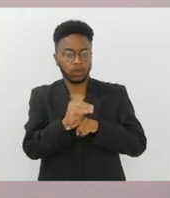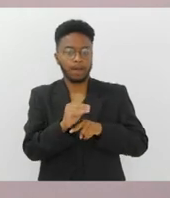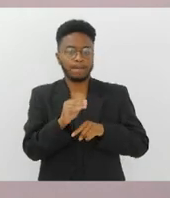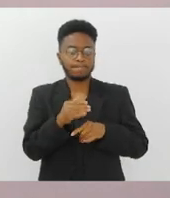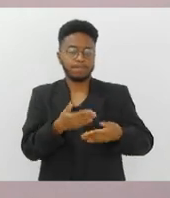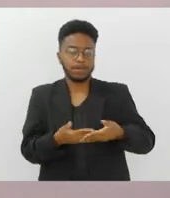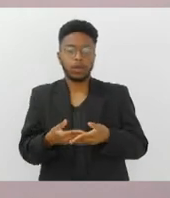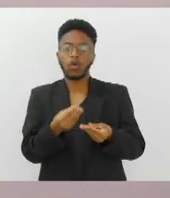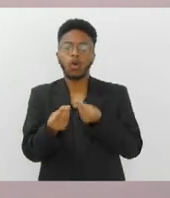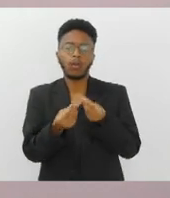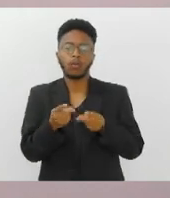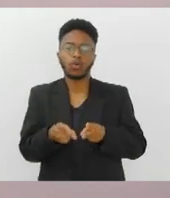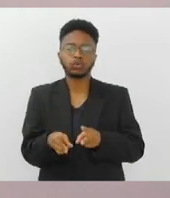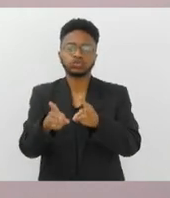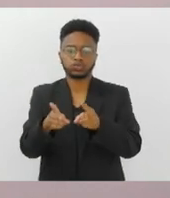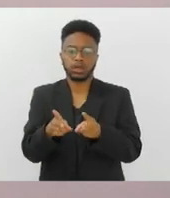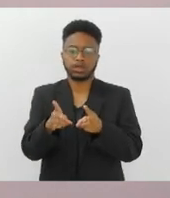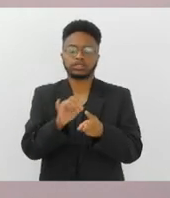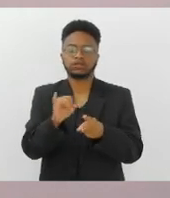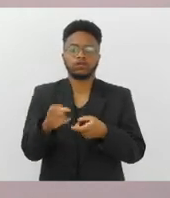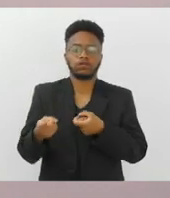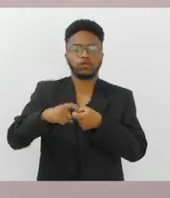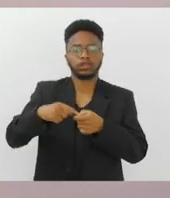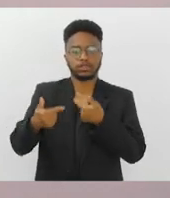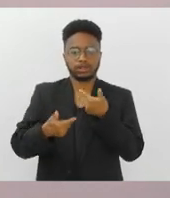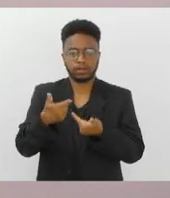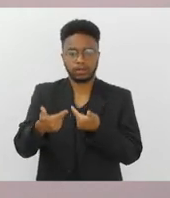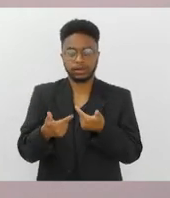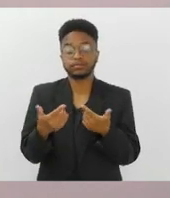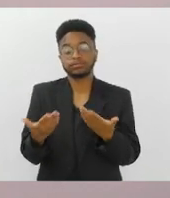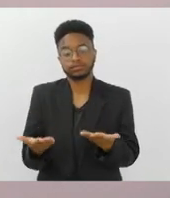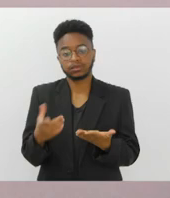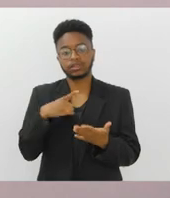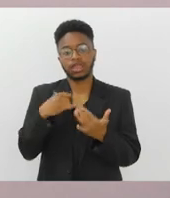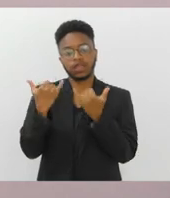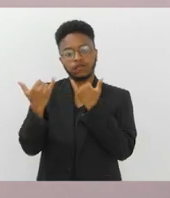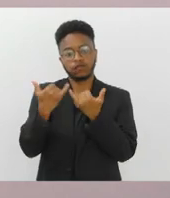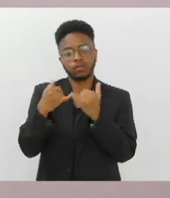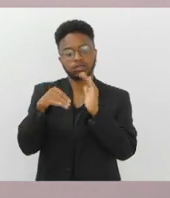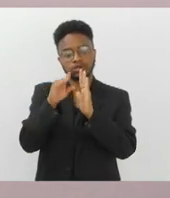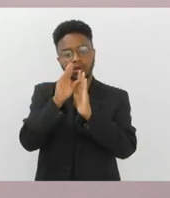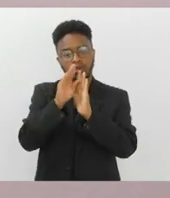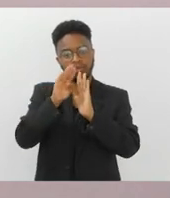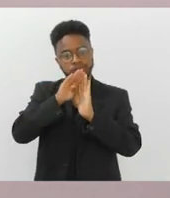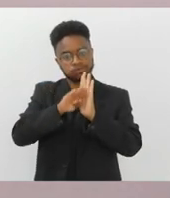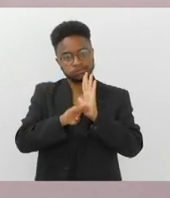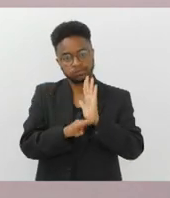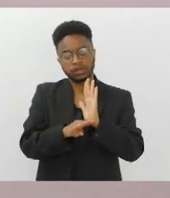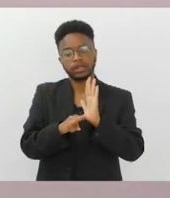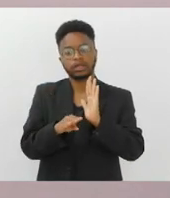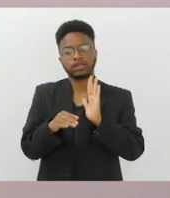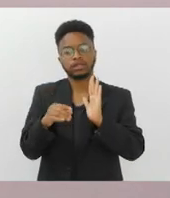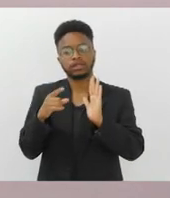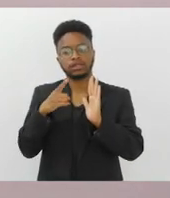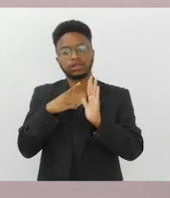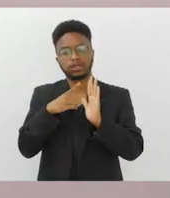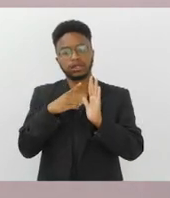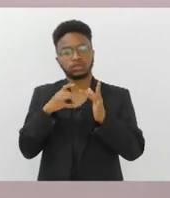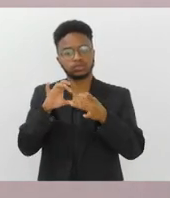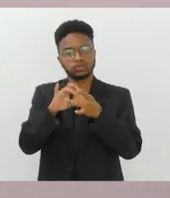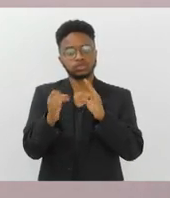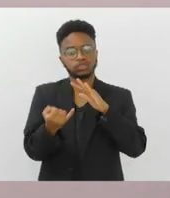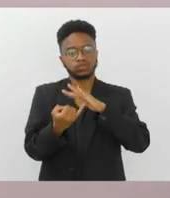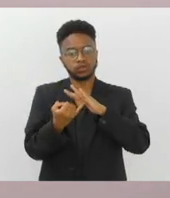bebê? Então, todas essas informações você encontra no Instituto Fernando